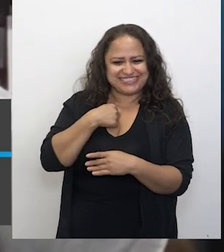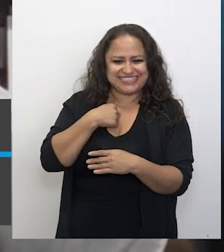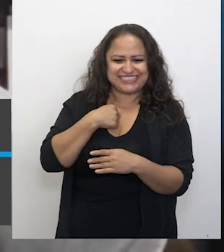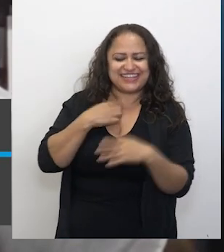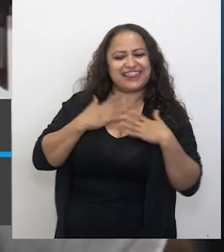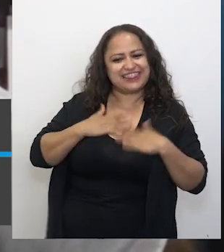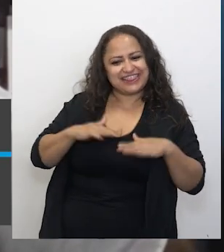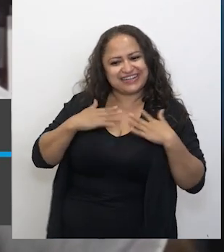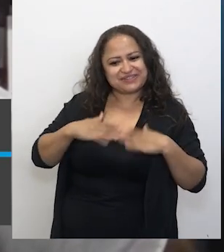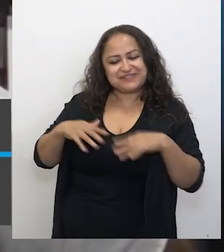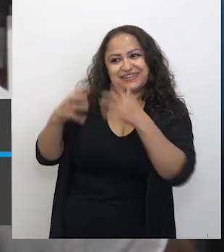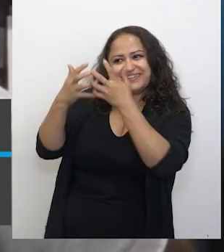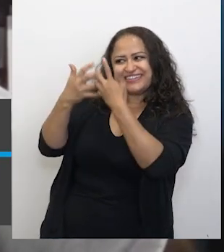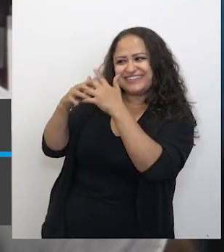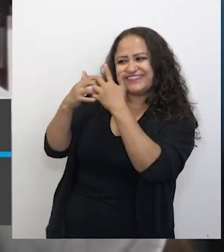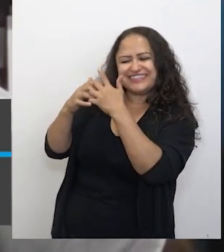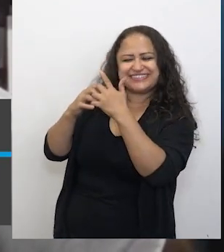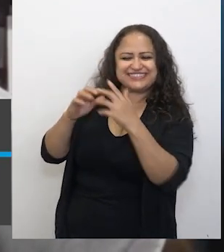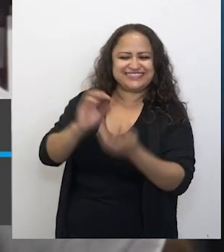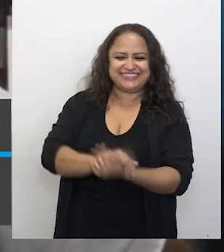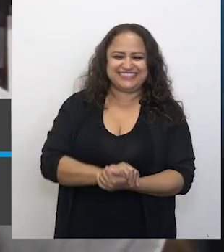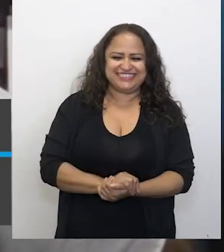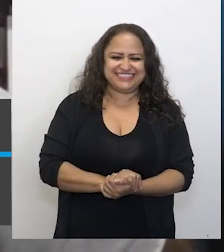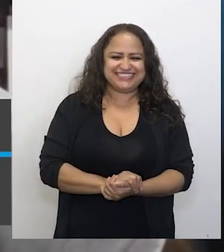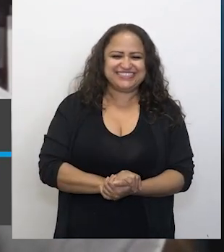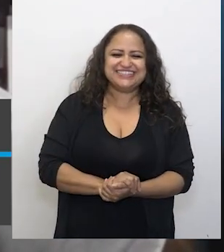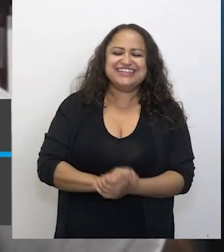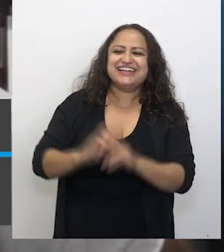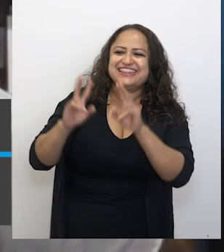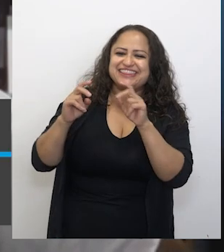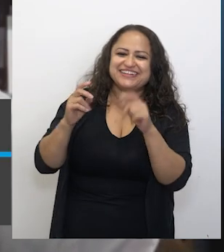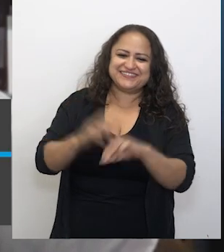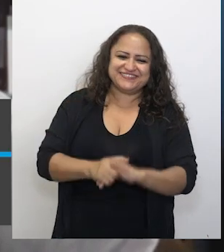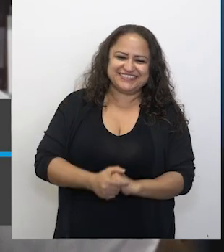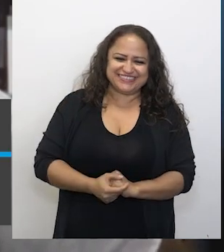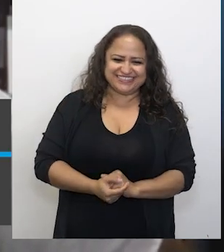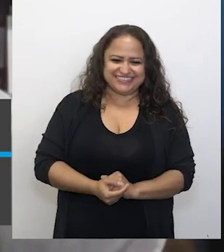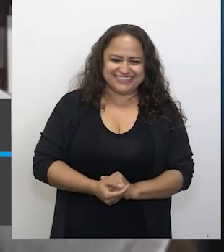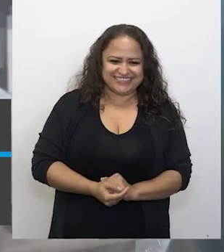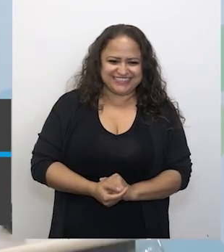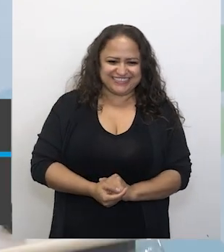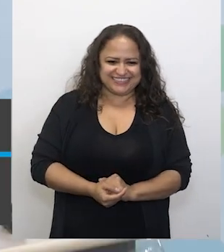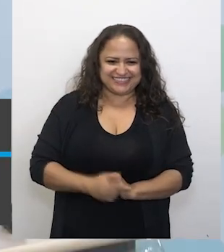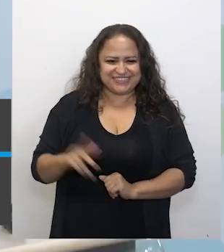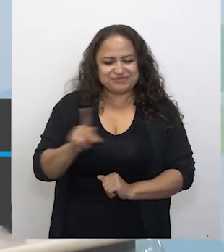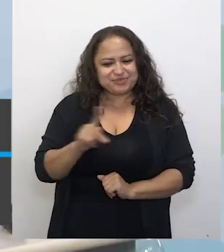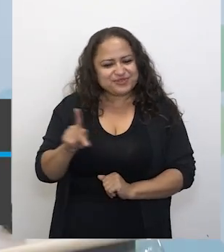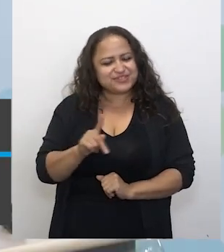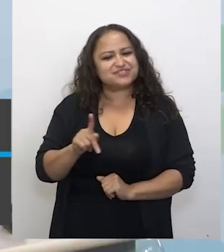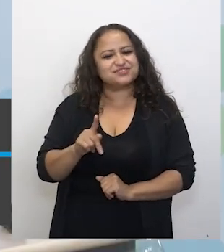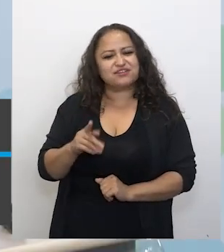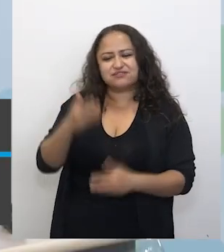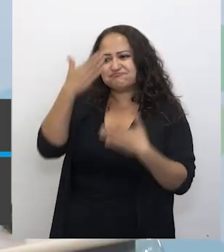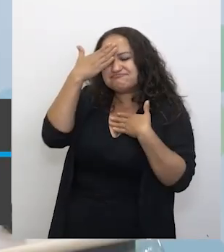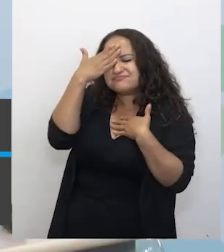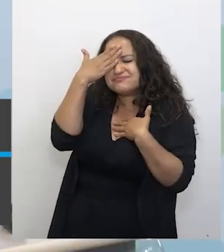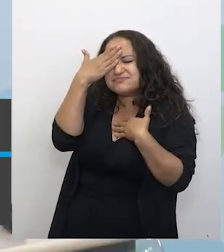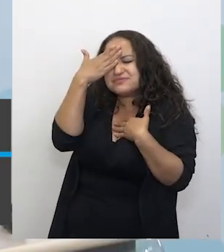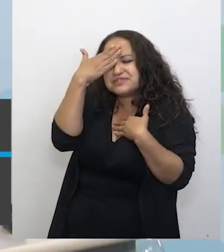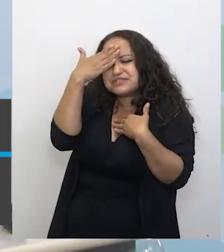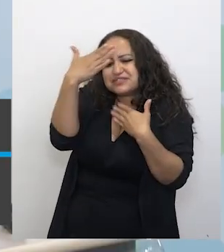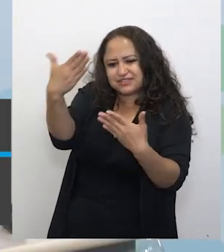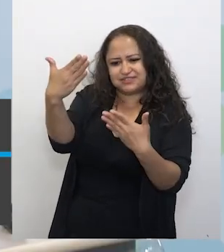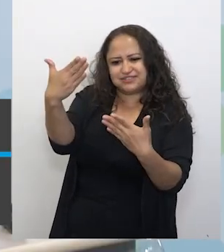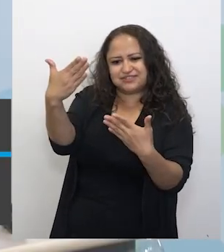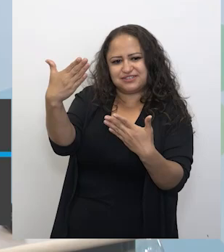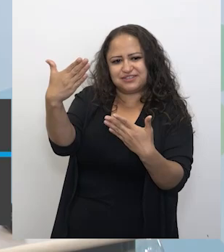para essa reflexão que é tão importante em tempos tão vulneráveis. Professor Wagner, eu quero te agradecer muitíssimo,